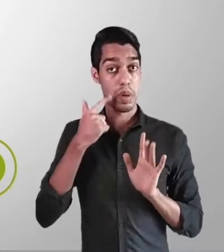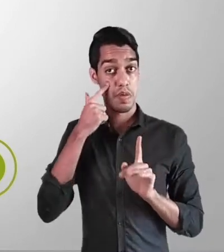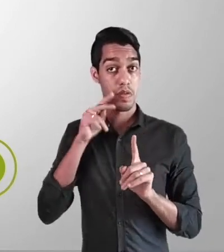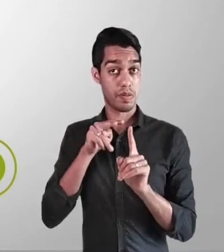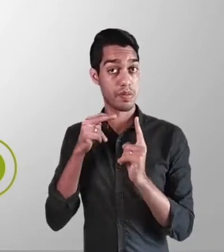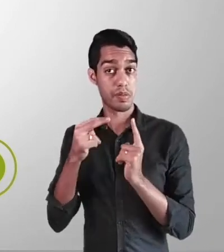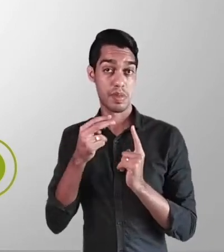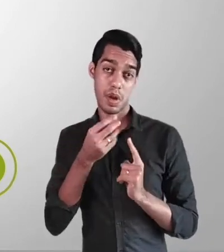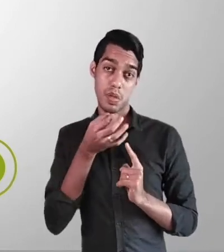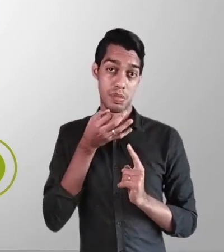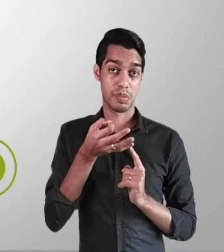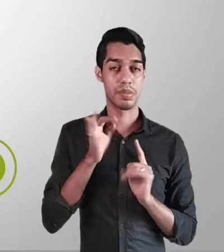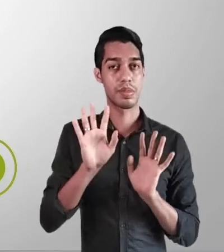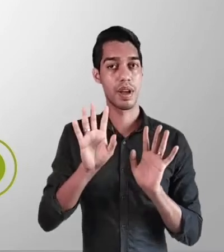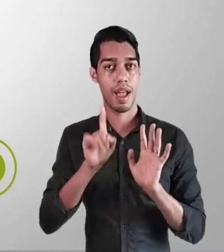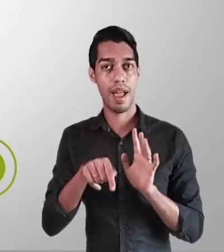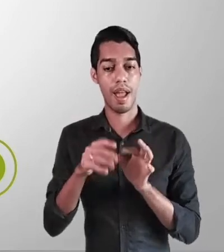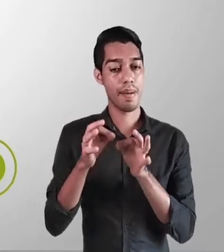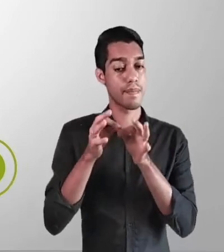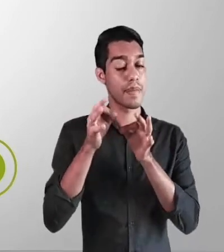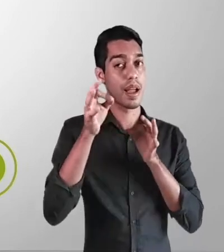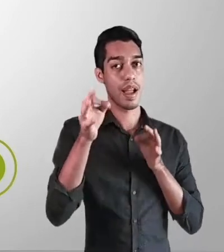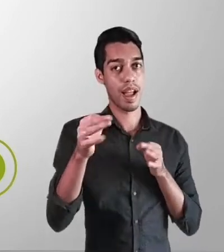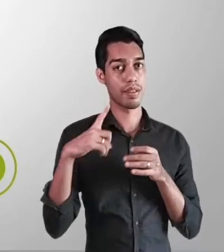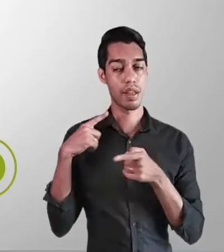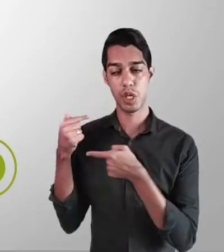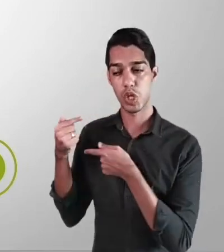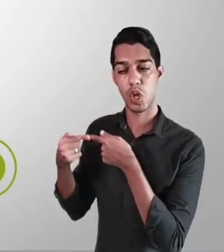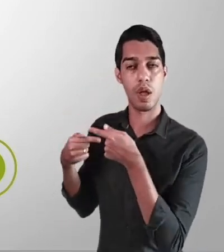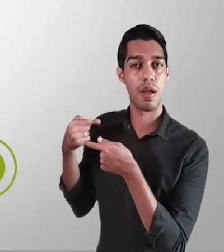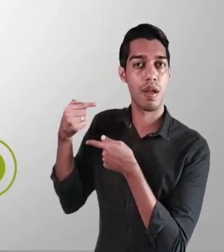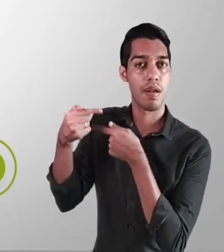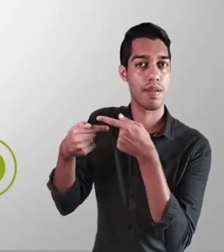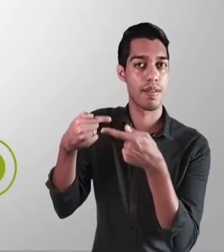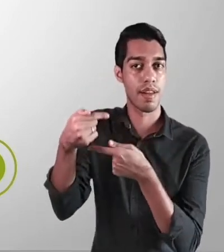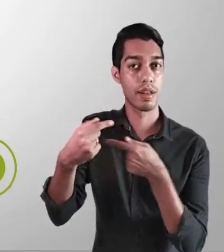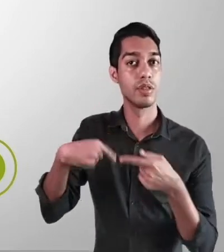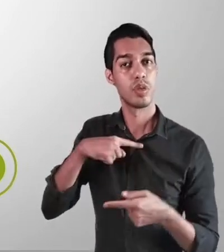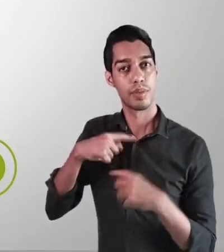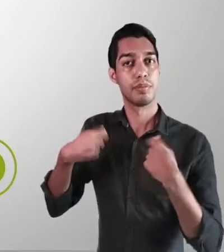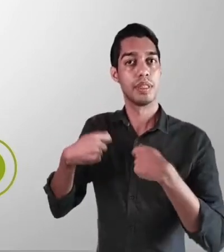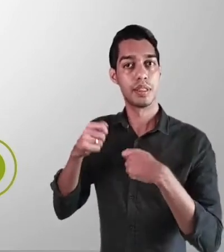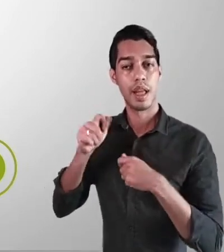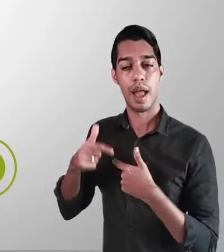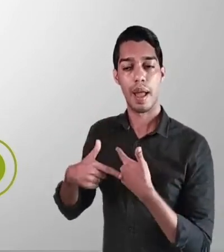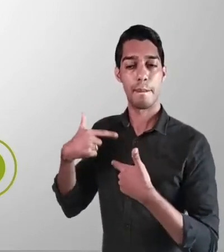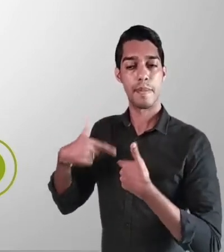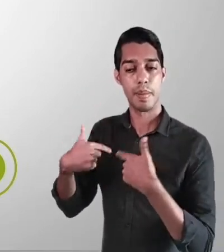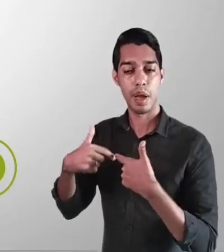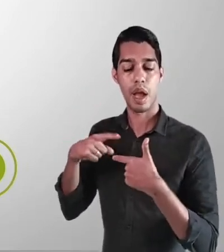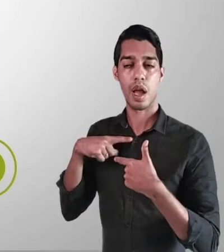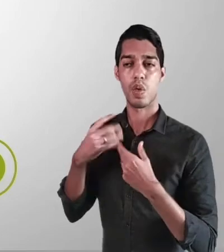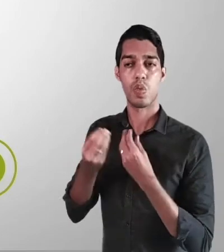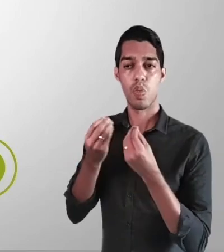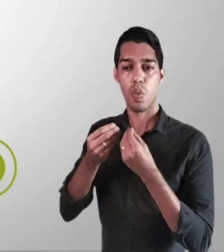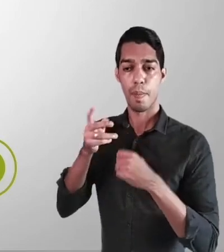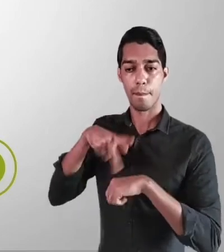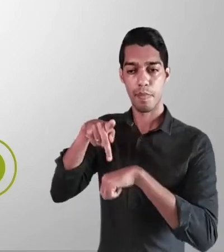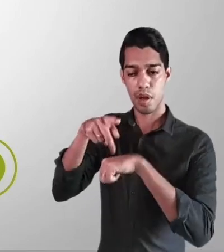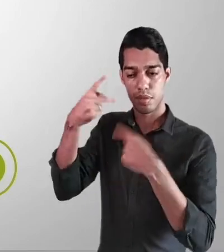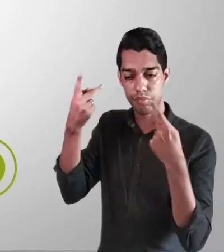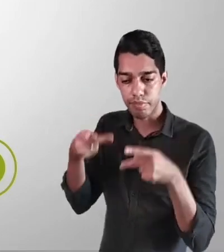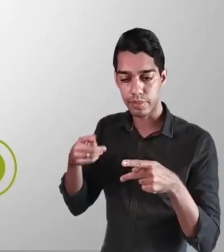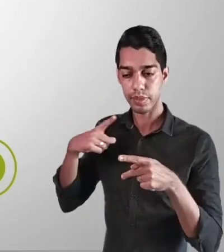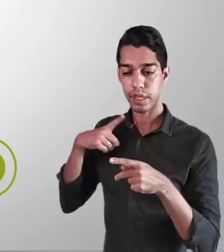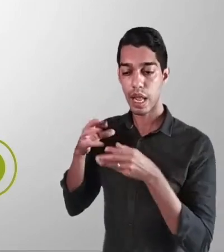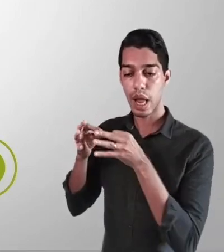prazo, né? É um processo de gerações. Você vai ter que trabalhar um planejamento de longo prazo no país, né? E a